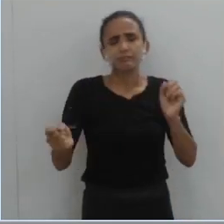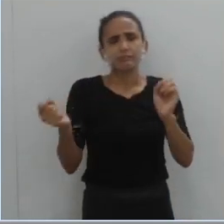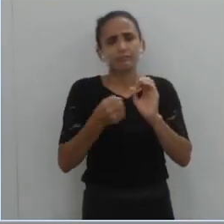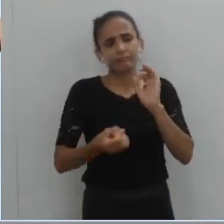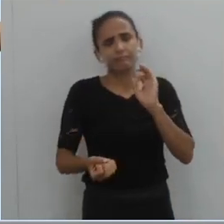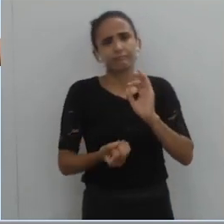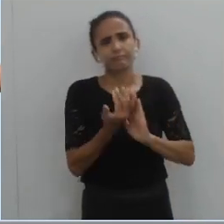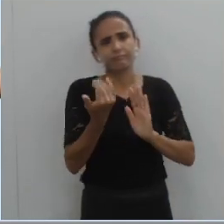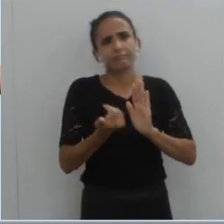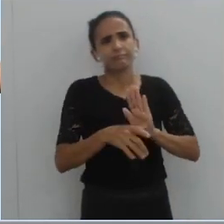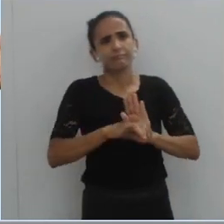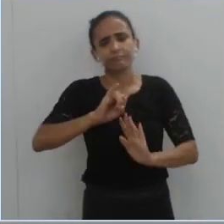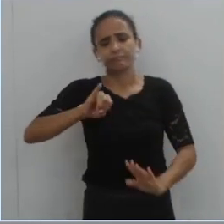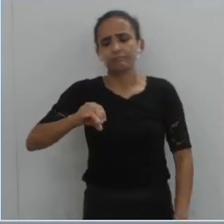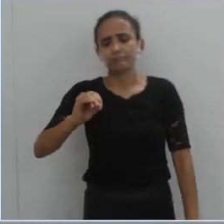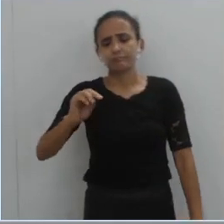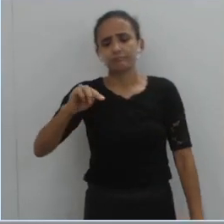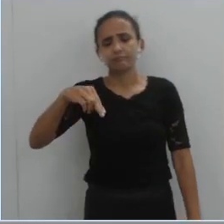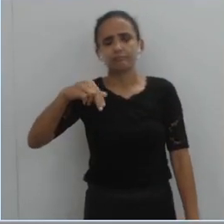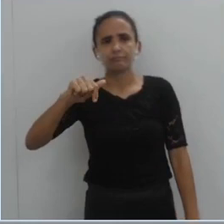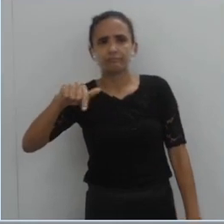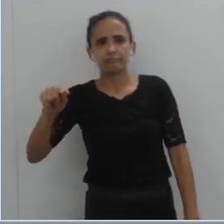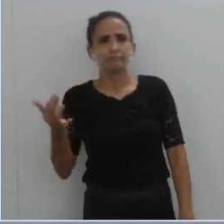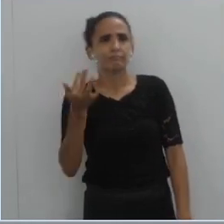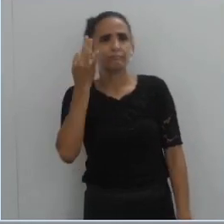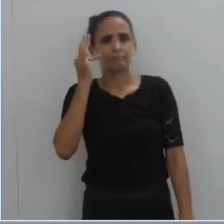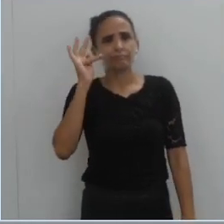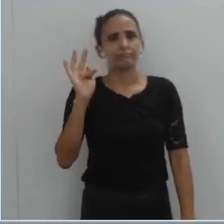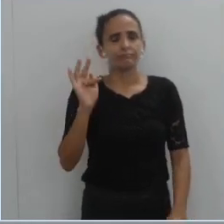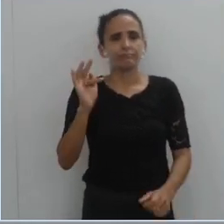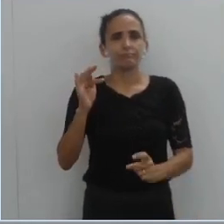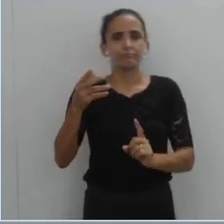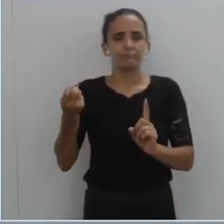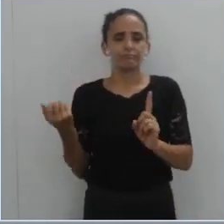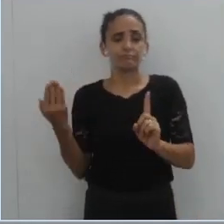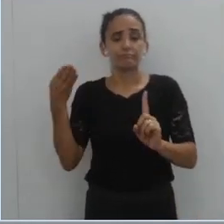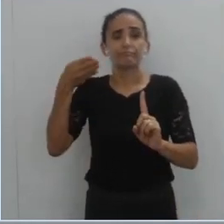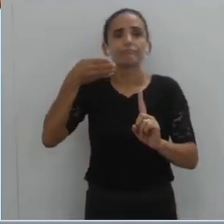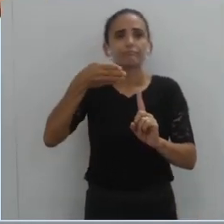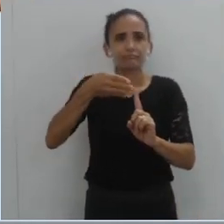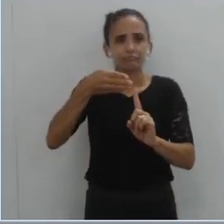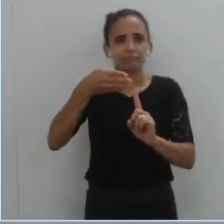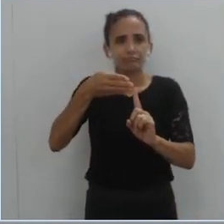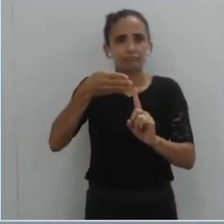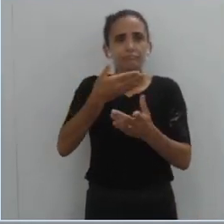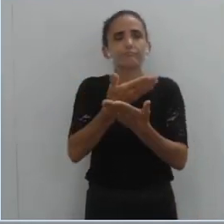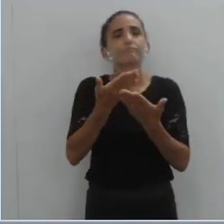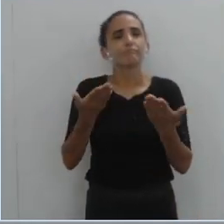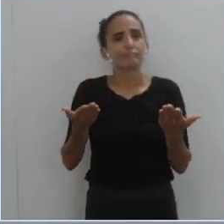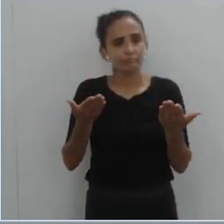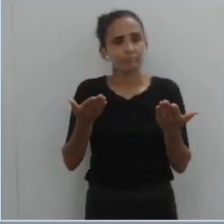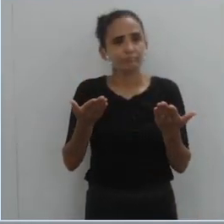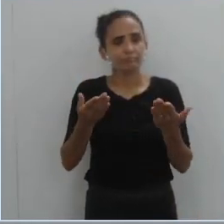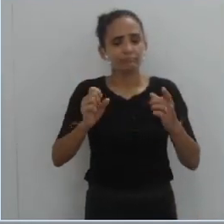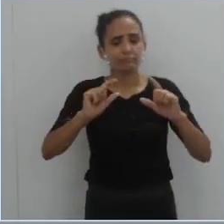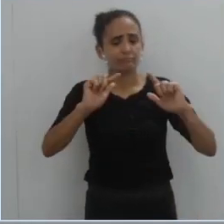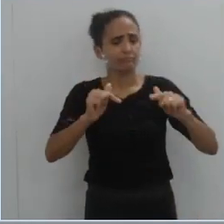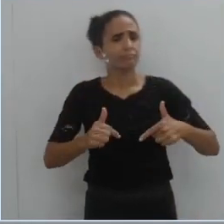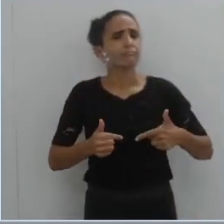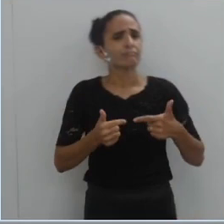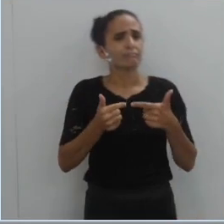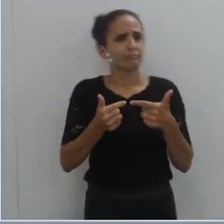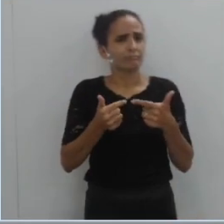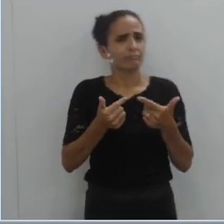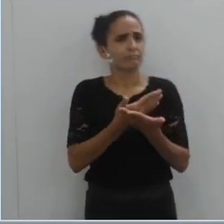teorias. Por exemplo, Joana d'Arc, lá, que é da França, né? O que é que Joana d'Arc fez? Joana d'Arc,